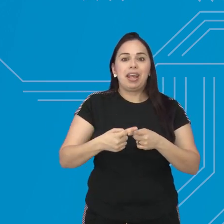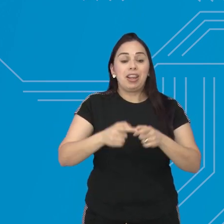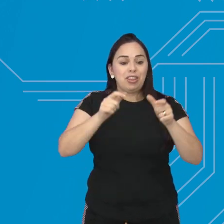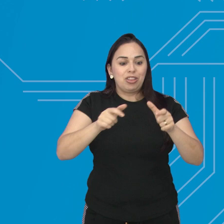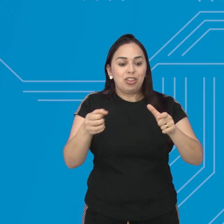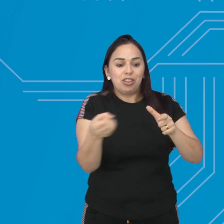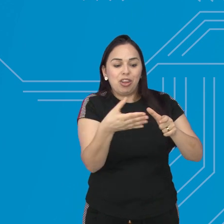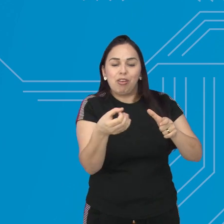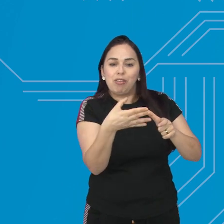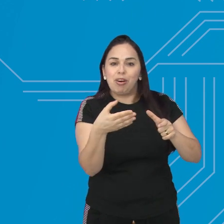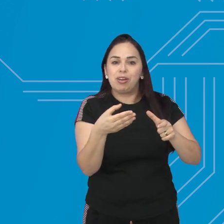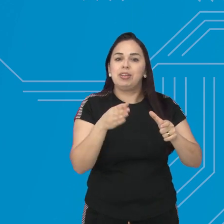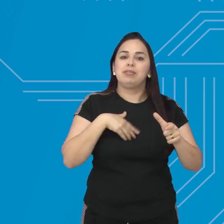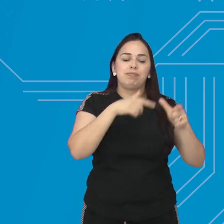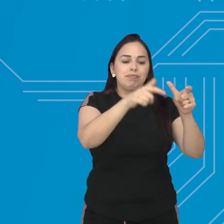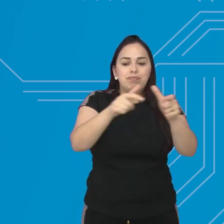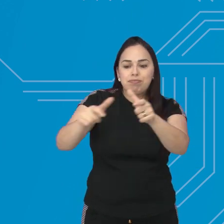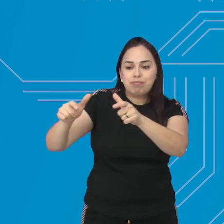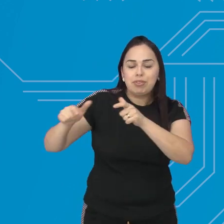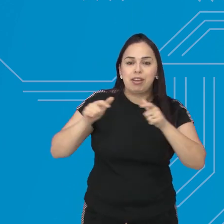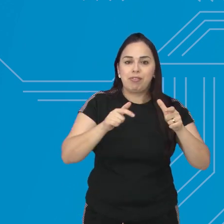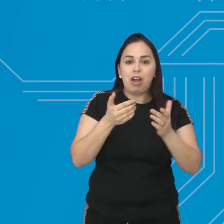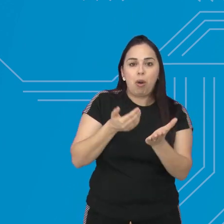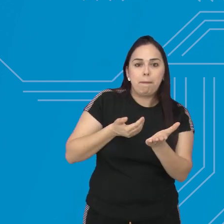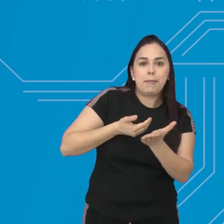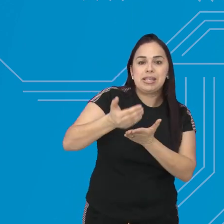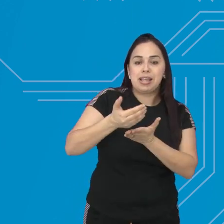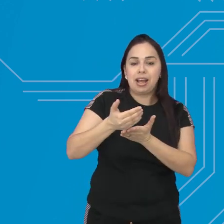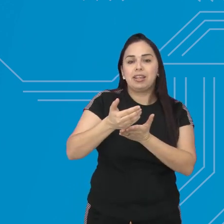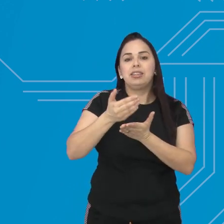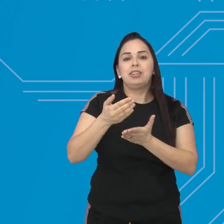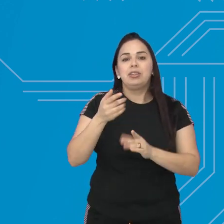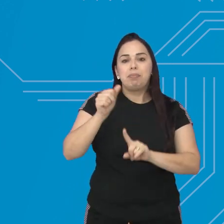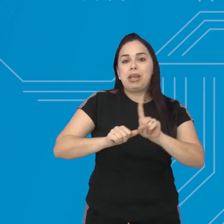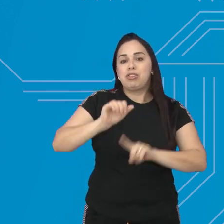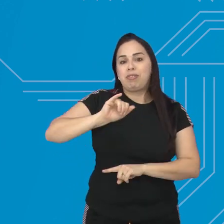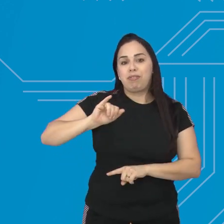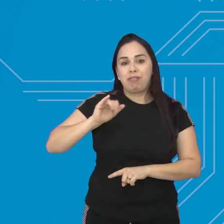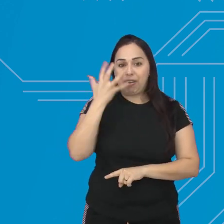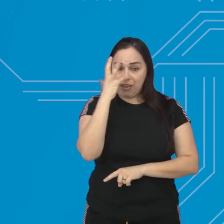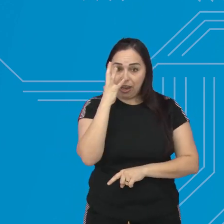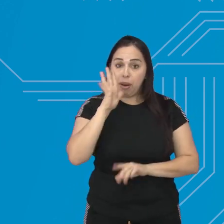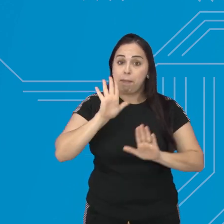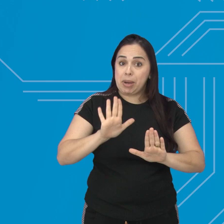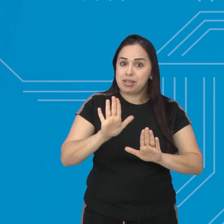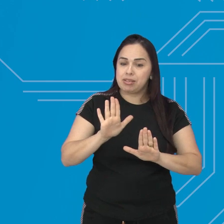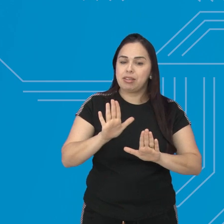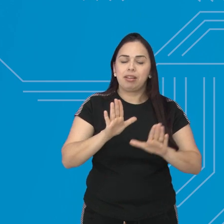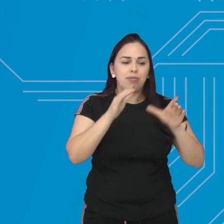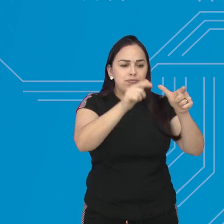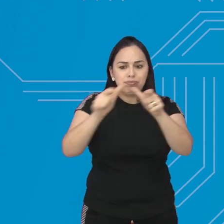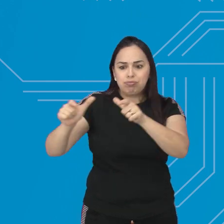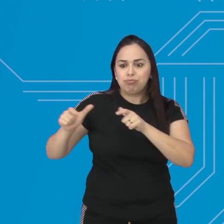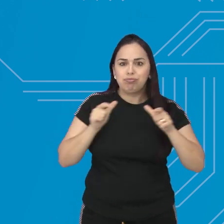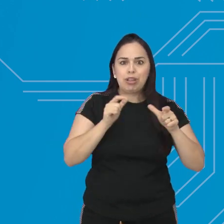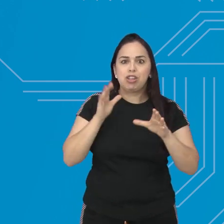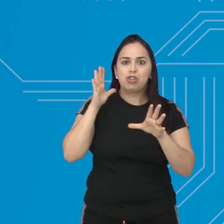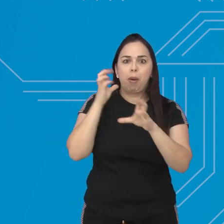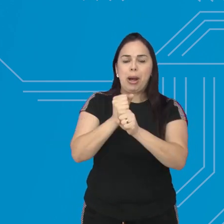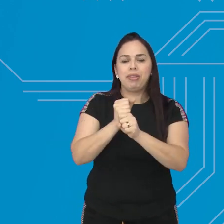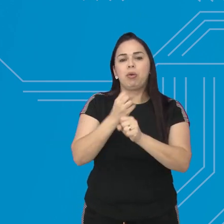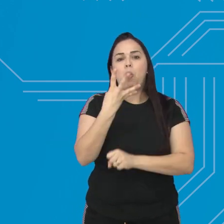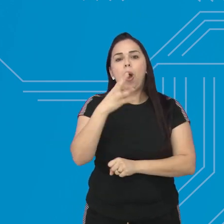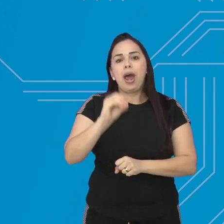vai ganhar uma nova feira noturna. O novo espaço está previsto para começar as atividades ainda em fevereiro, mas até lá, nossa cidade tem